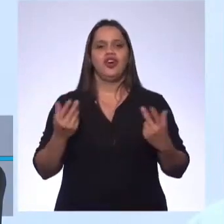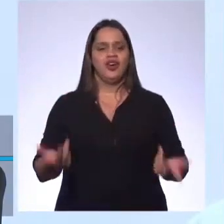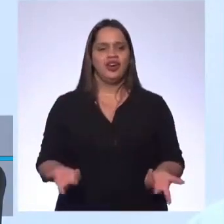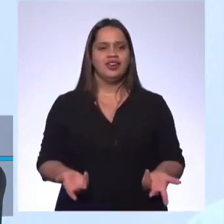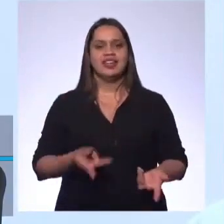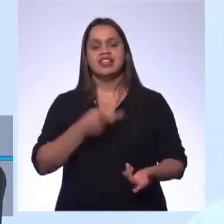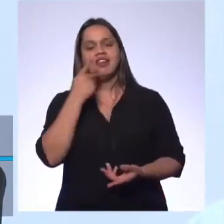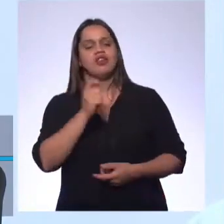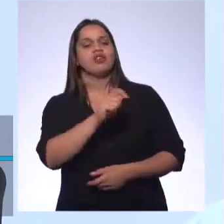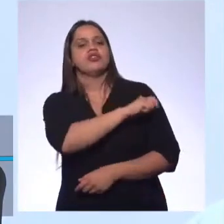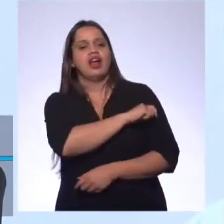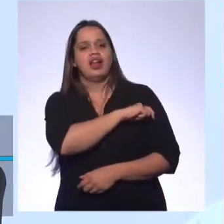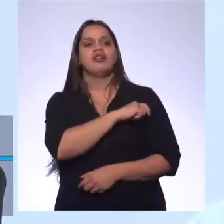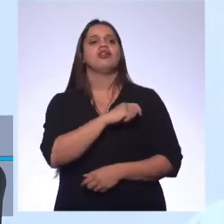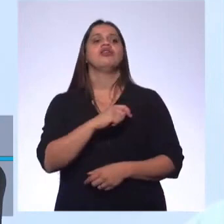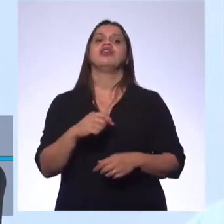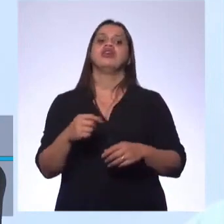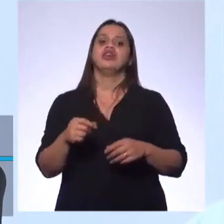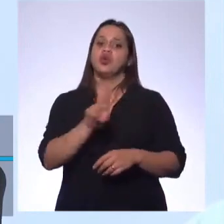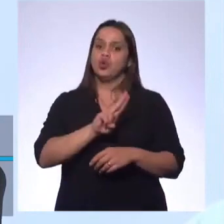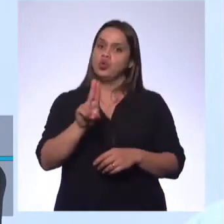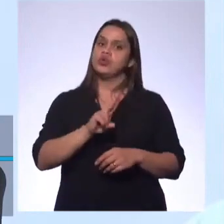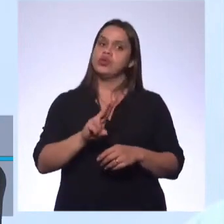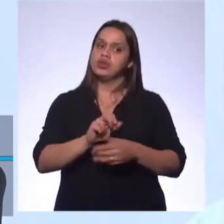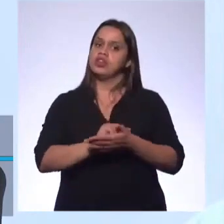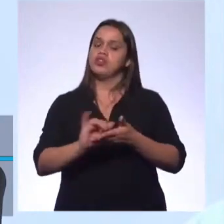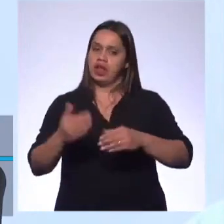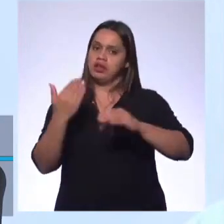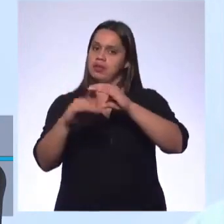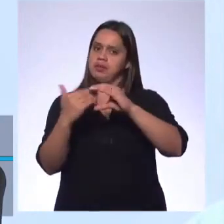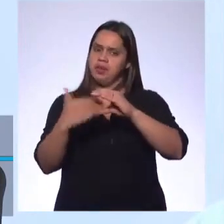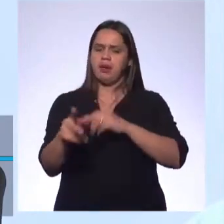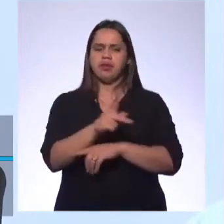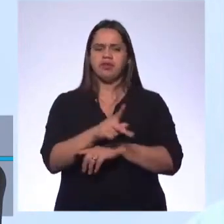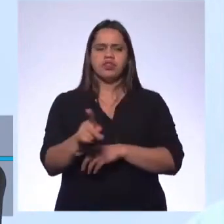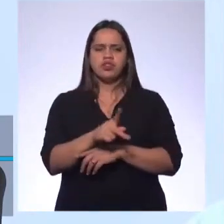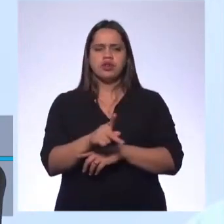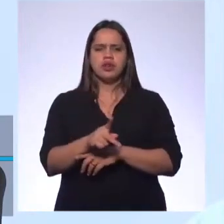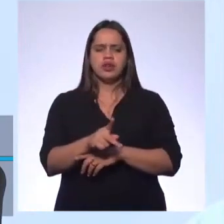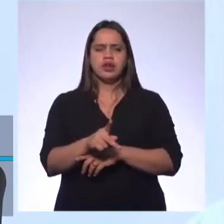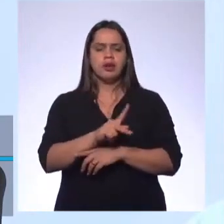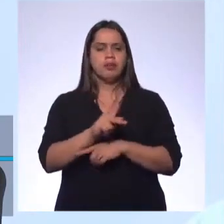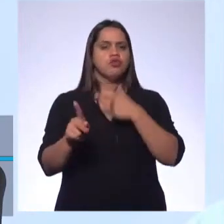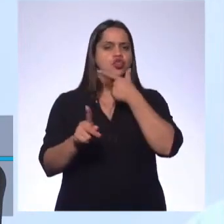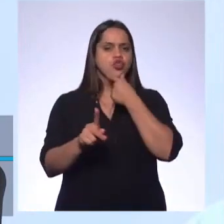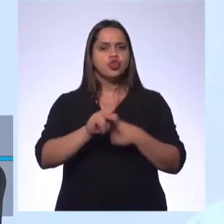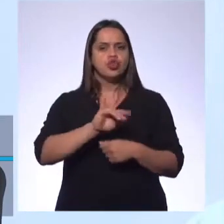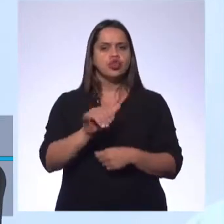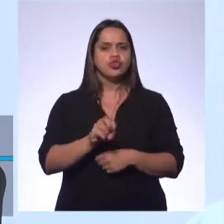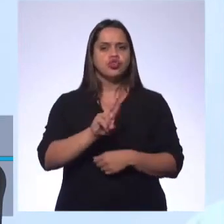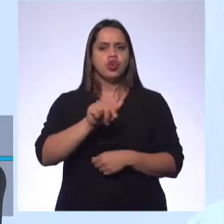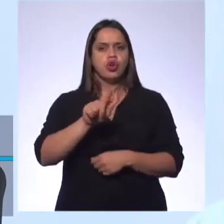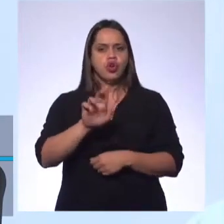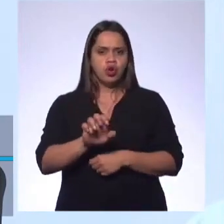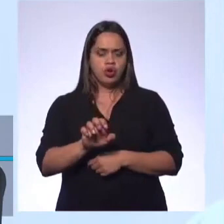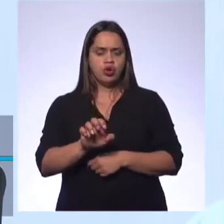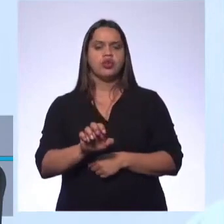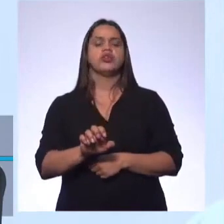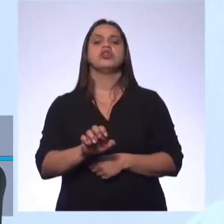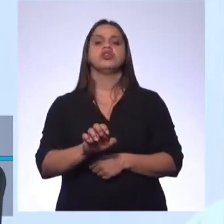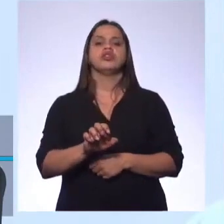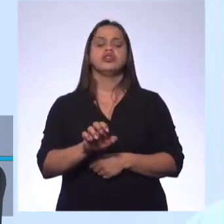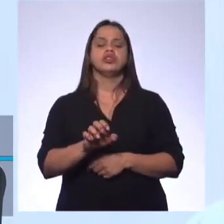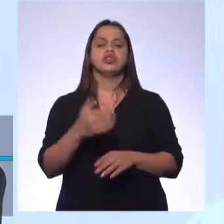aqui que os alunos enviam atividades por e-mail. O professor Jorge falou que envia atividades